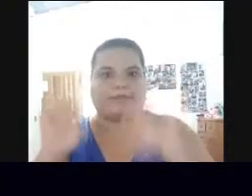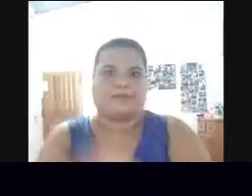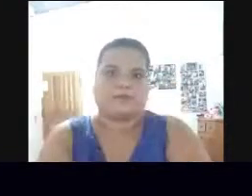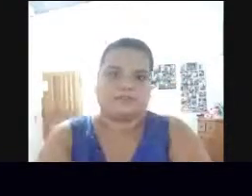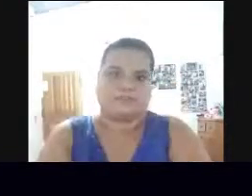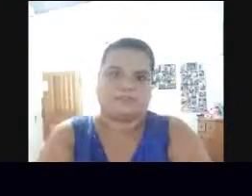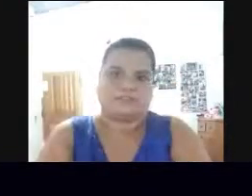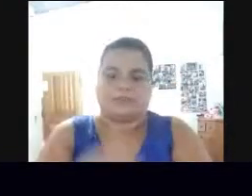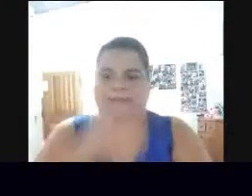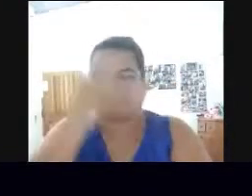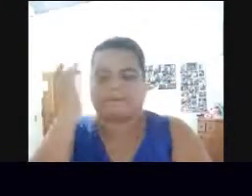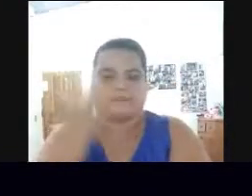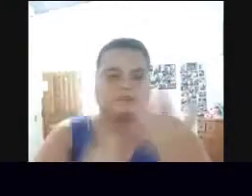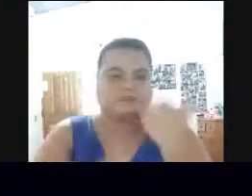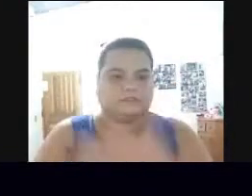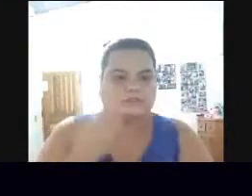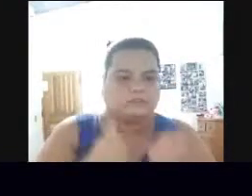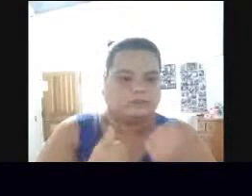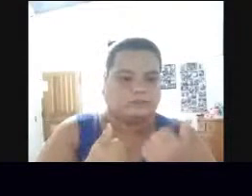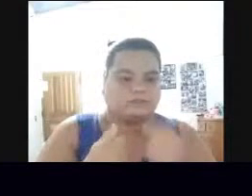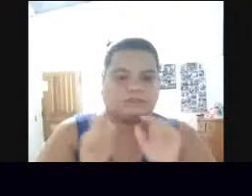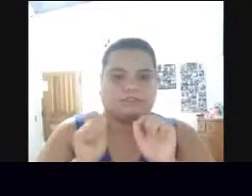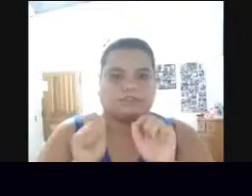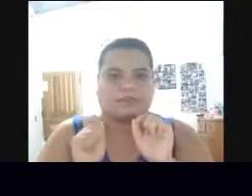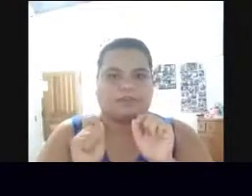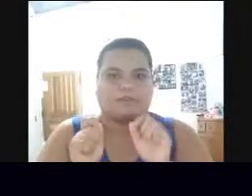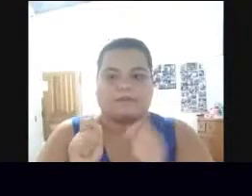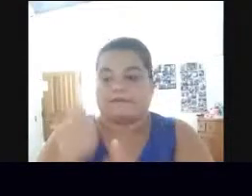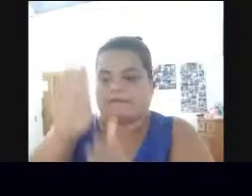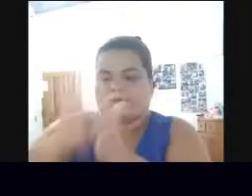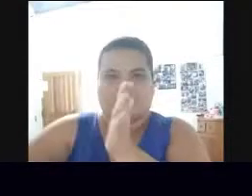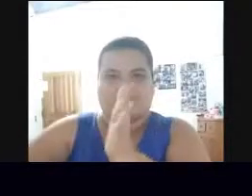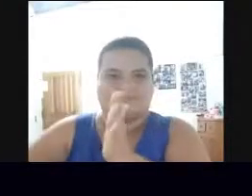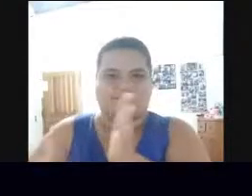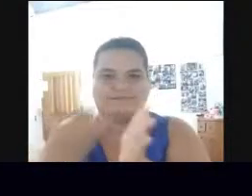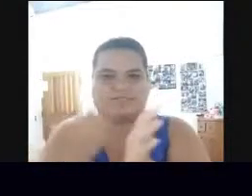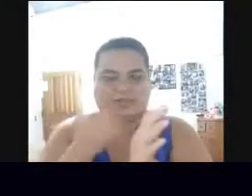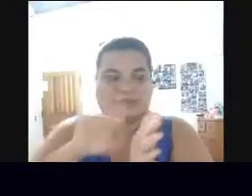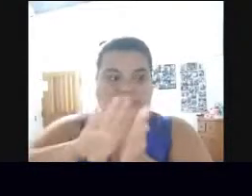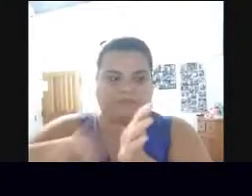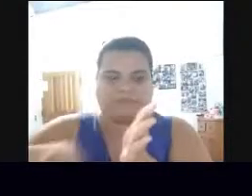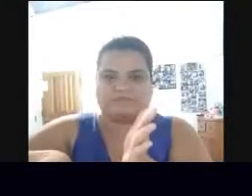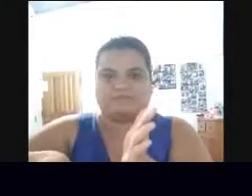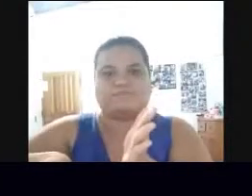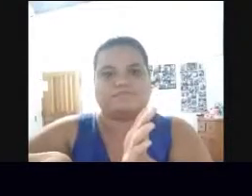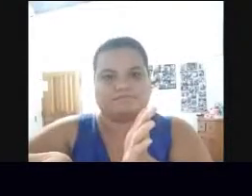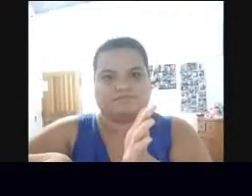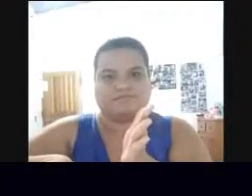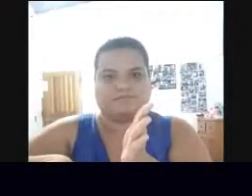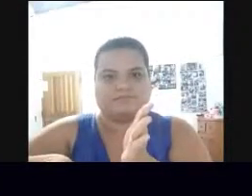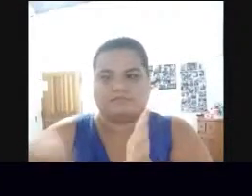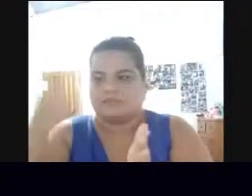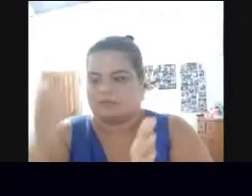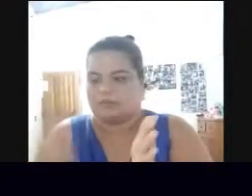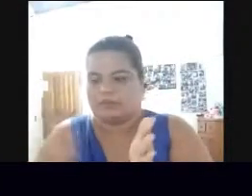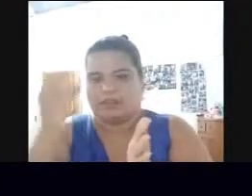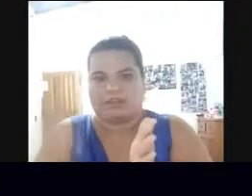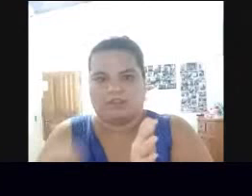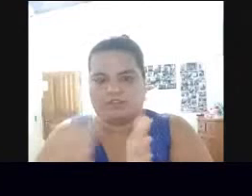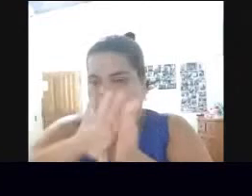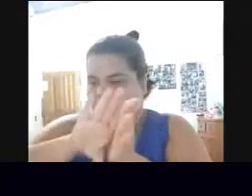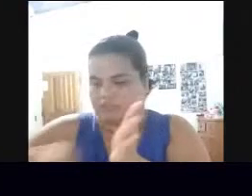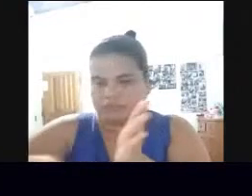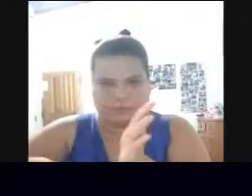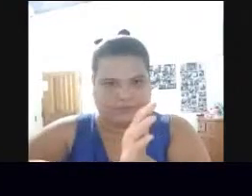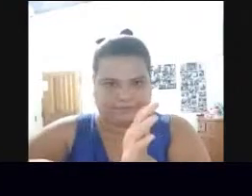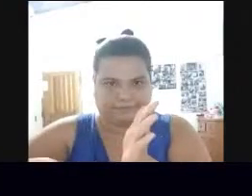alimento que está induzindo a reação alérgica. Primeira coisa é essa. Então, a gente vai tirar esses leite derivados de origem animal, e